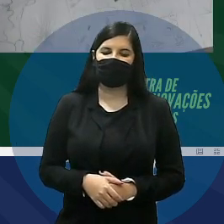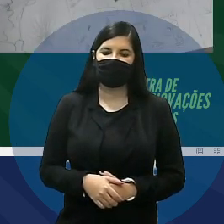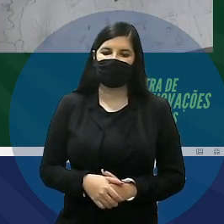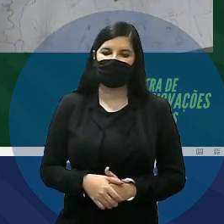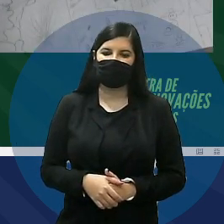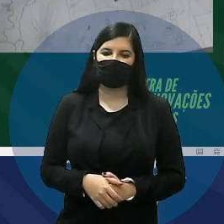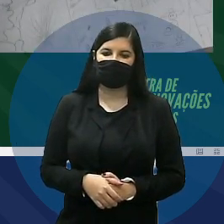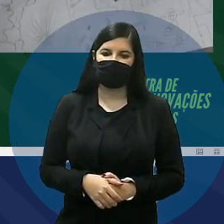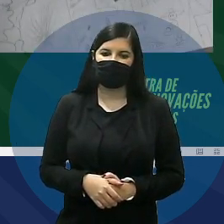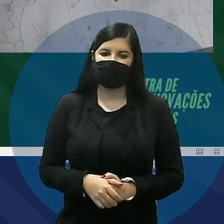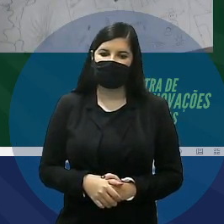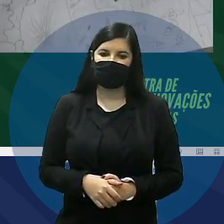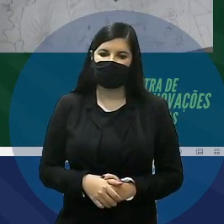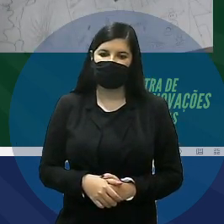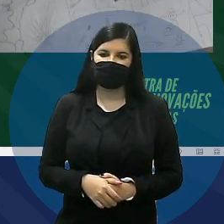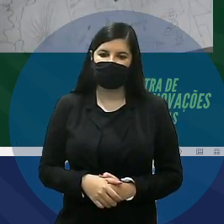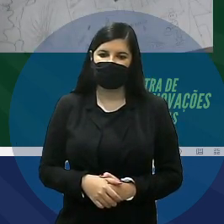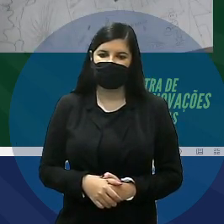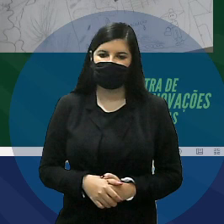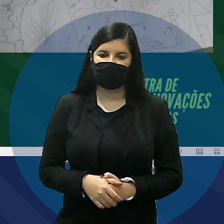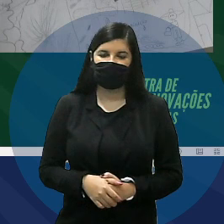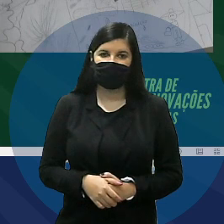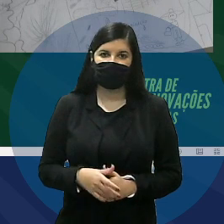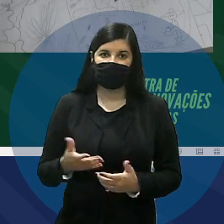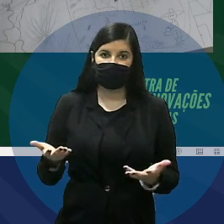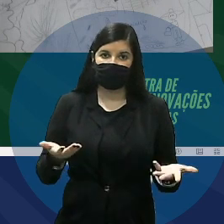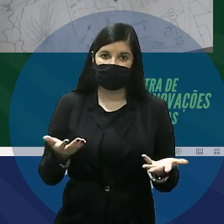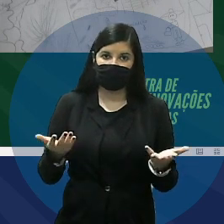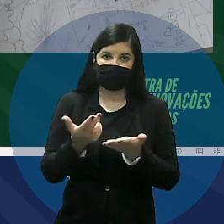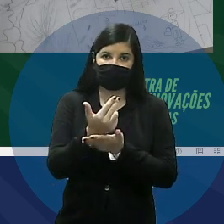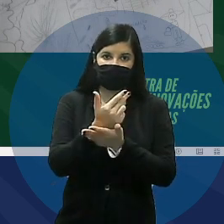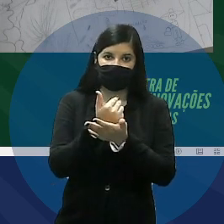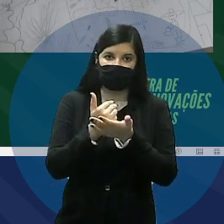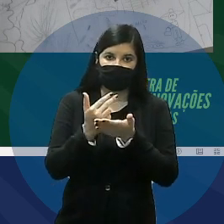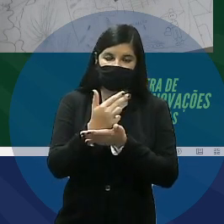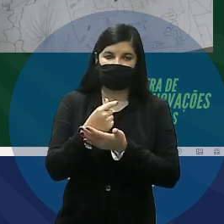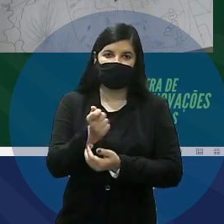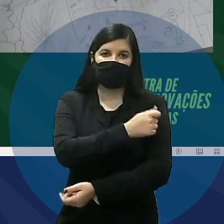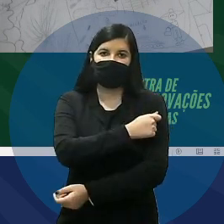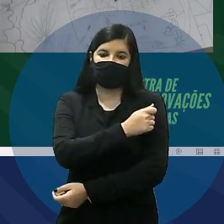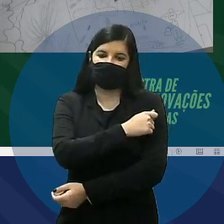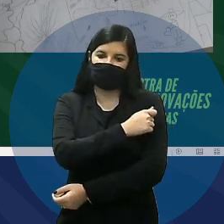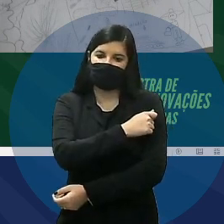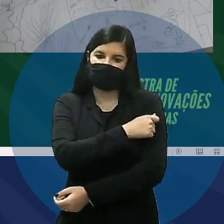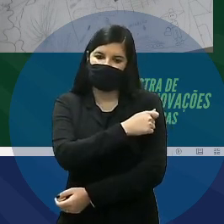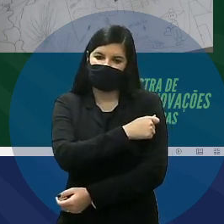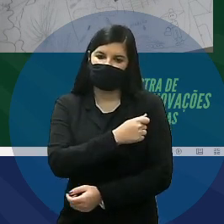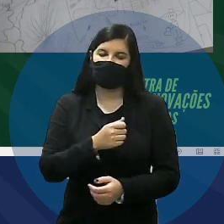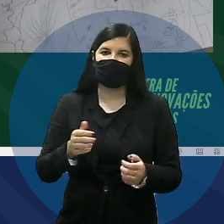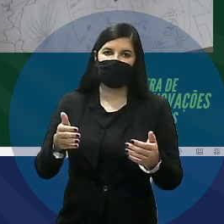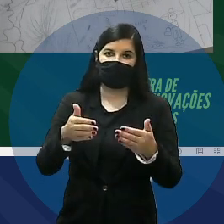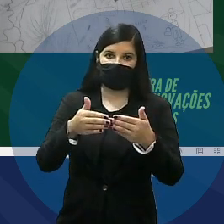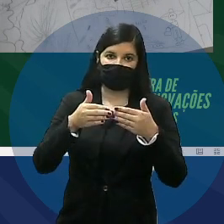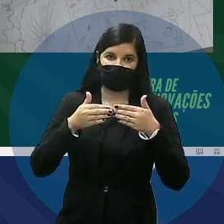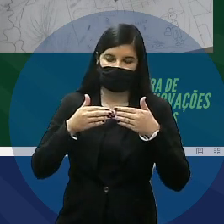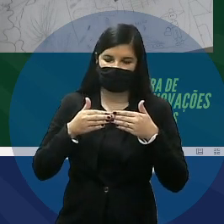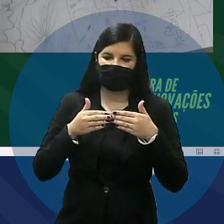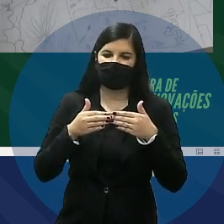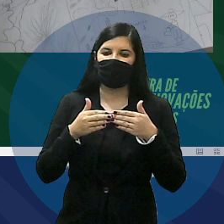Próximo slide. E nesse momento da oficina de desenhos, quando os alunos foram solicitados